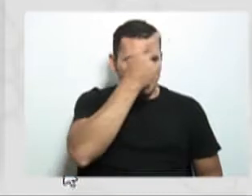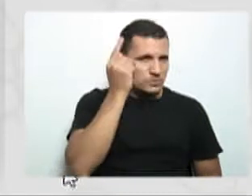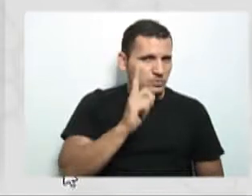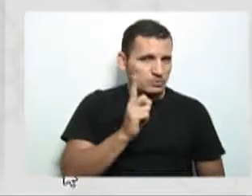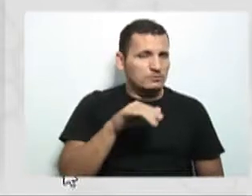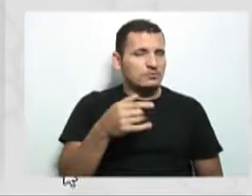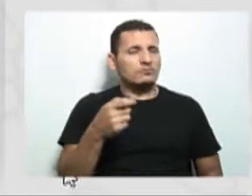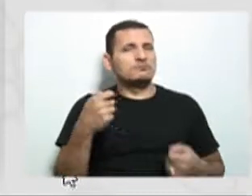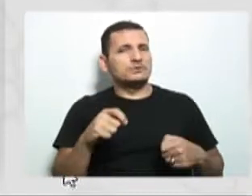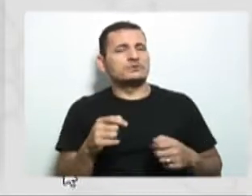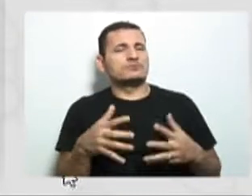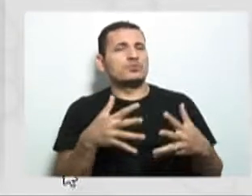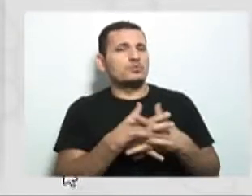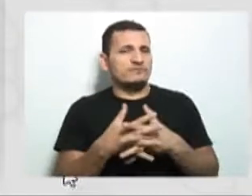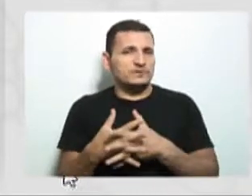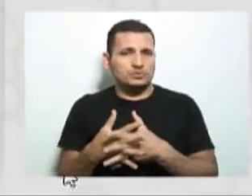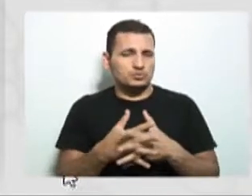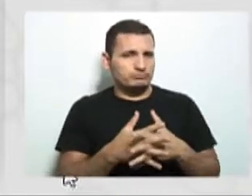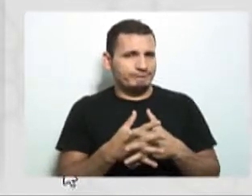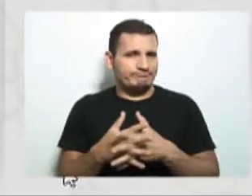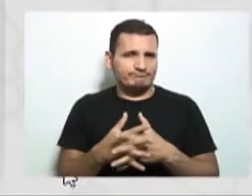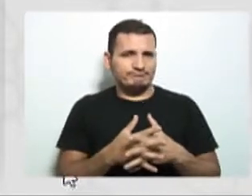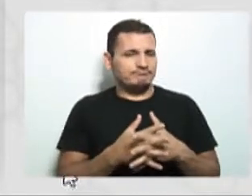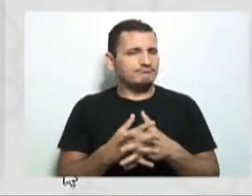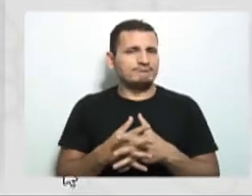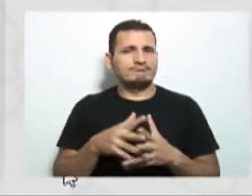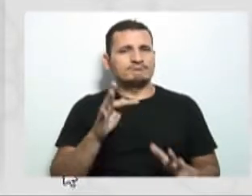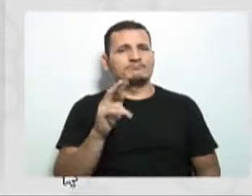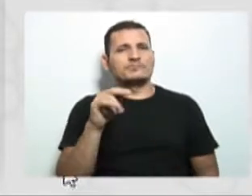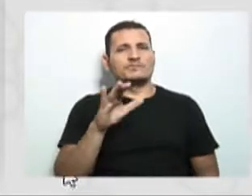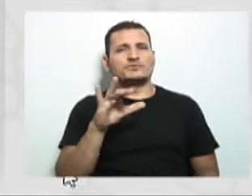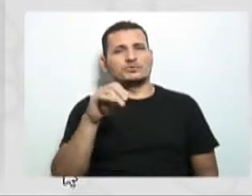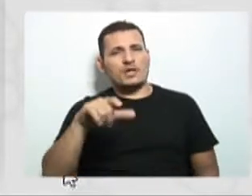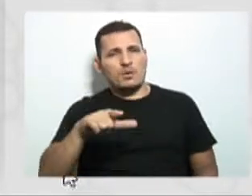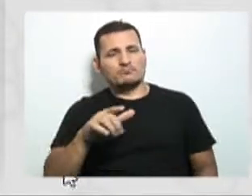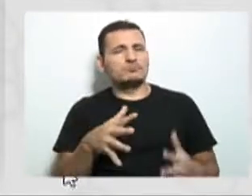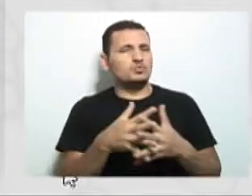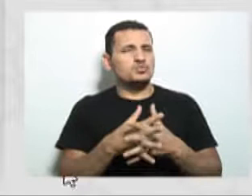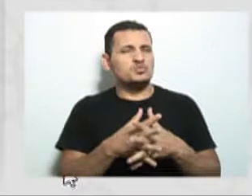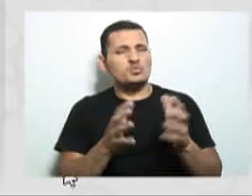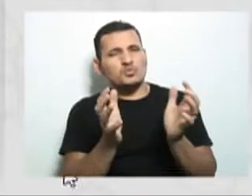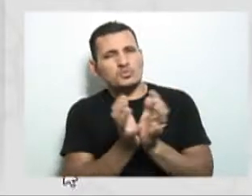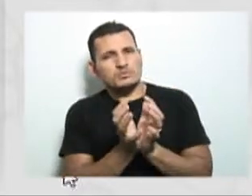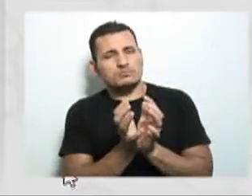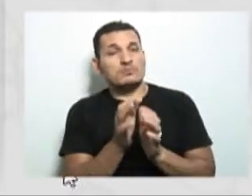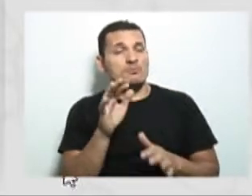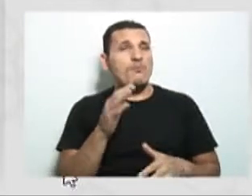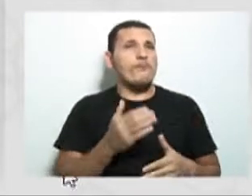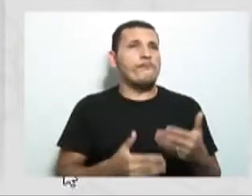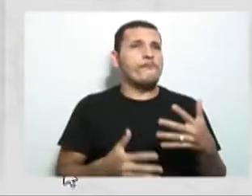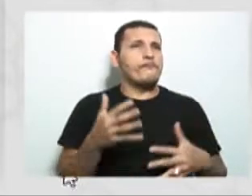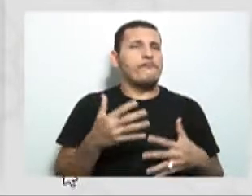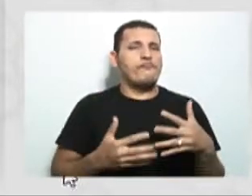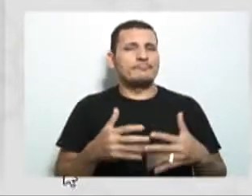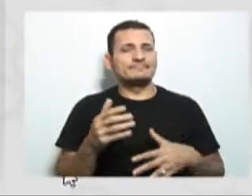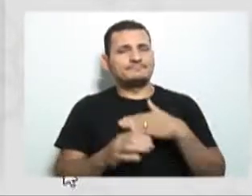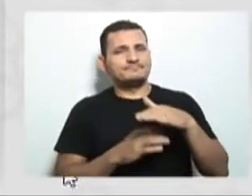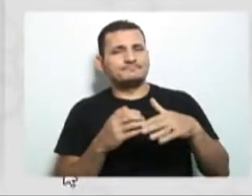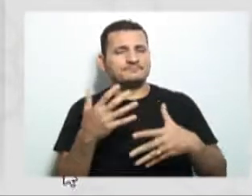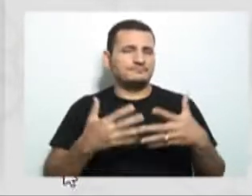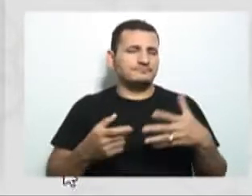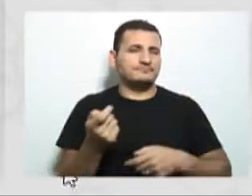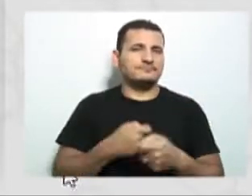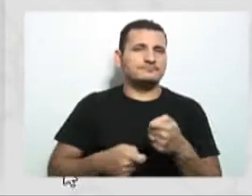disfuncional, conflito que atrapalha o desempenho do grupo, da empresa e da negociação. Principalmente porque o